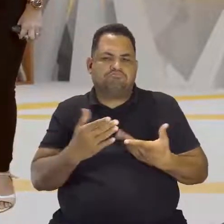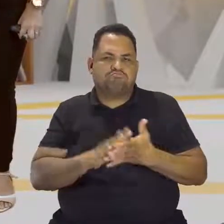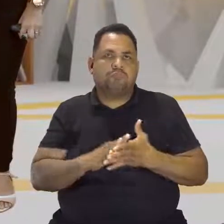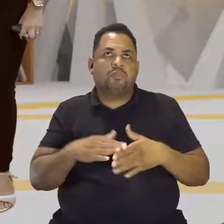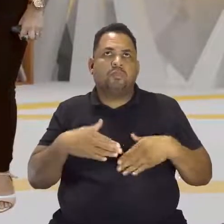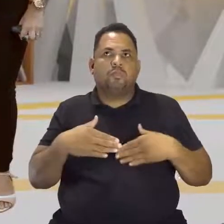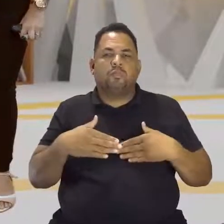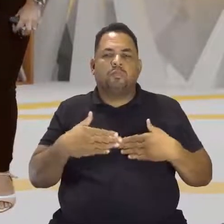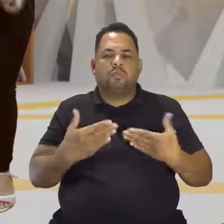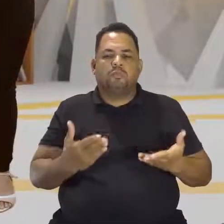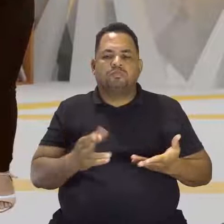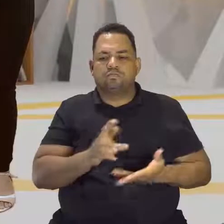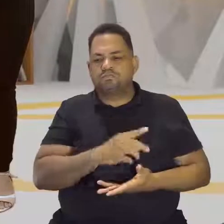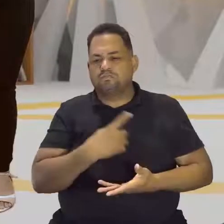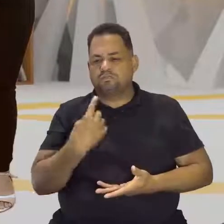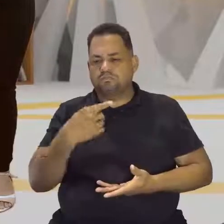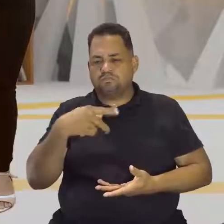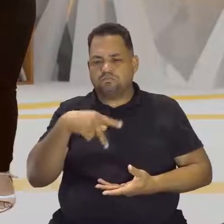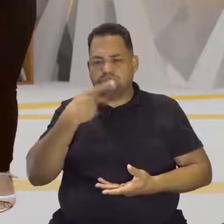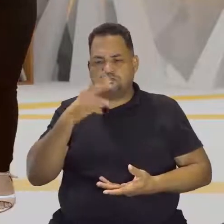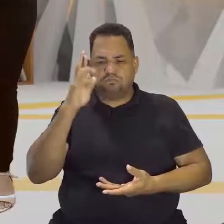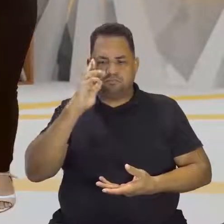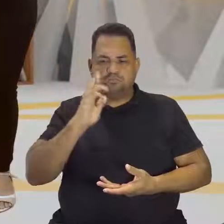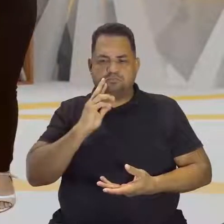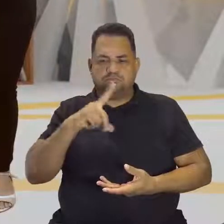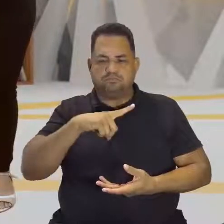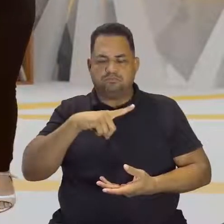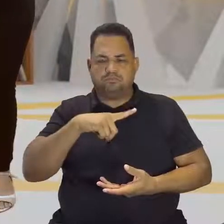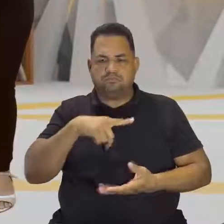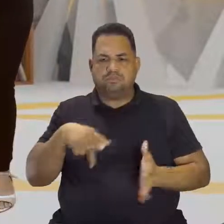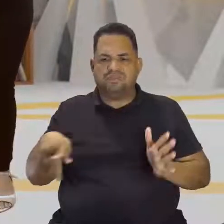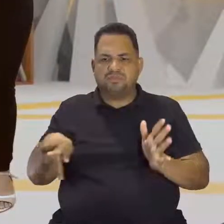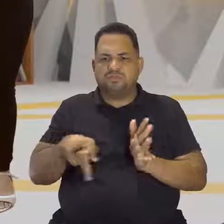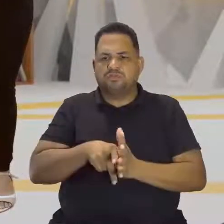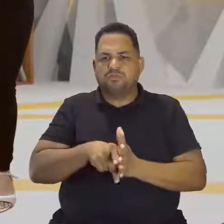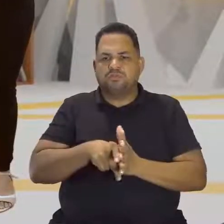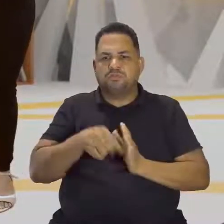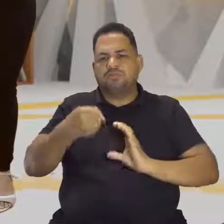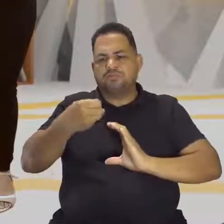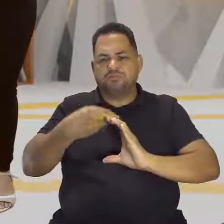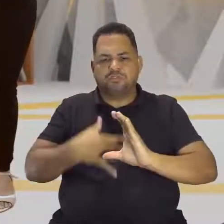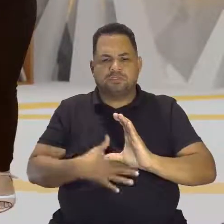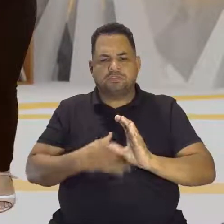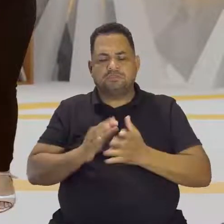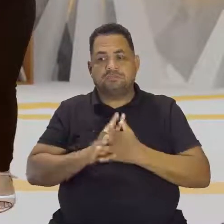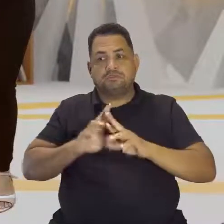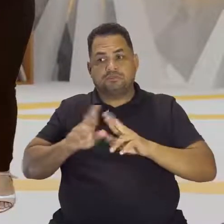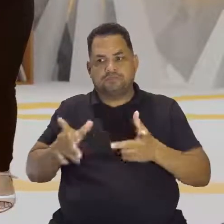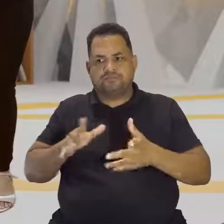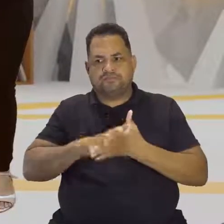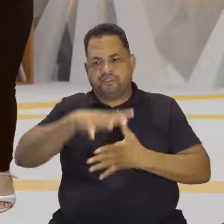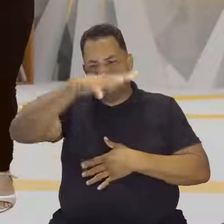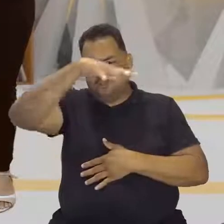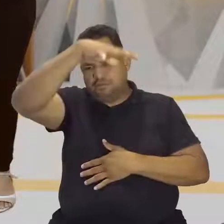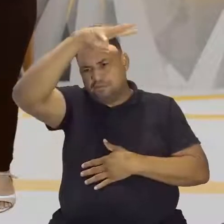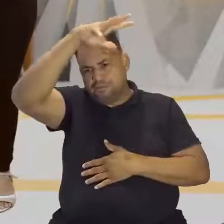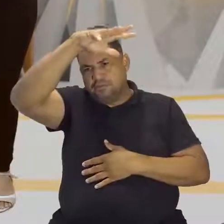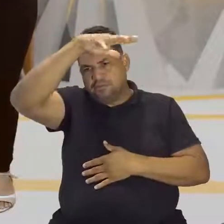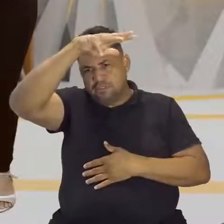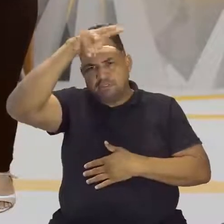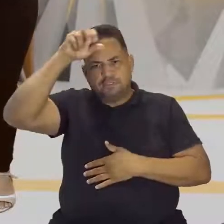Rondônia, Rondônia tem uma peculiaridade diferente de Manaus, né? Do estado do